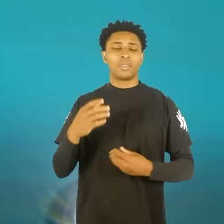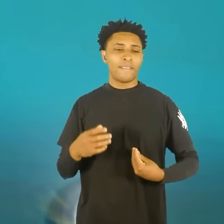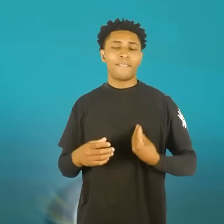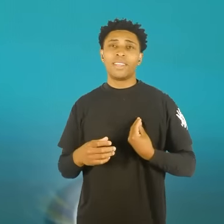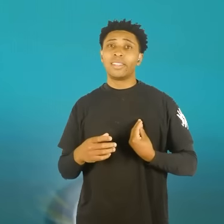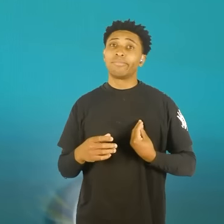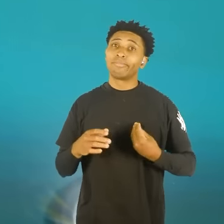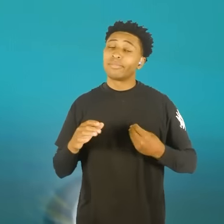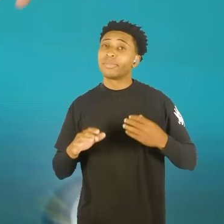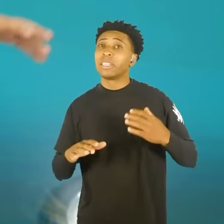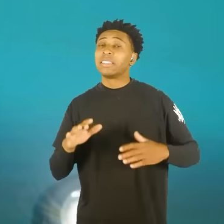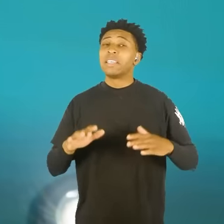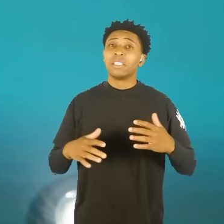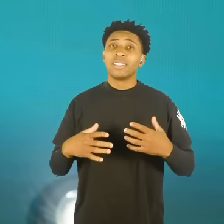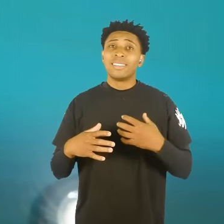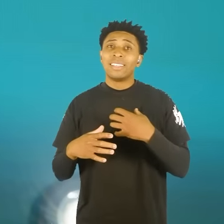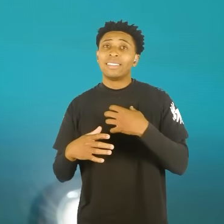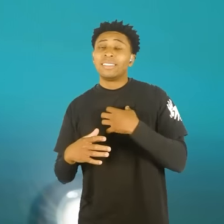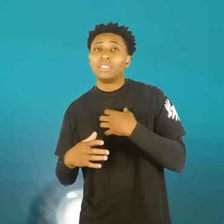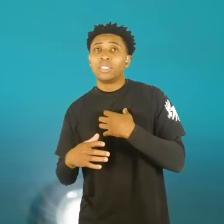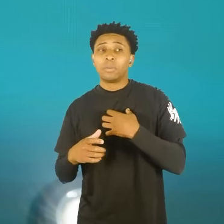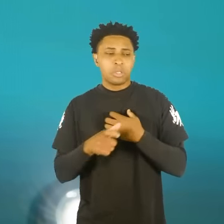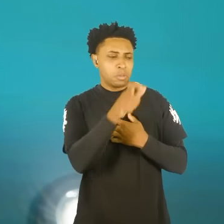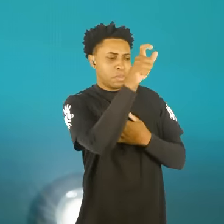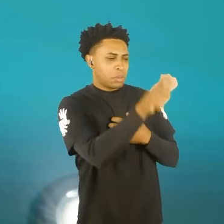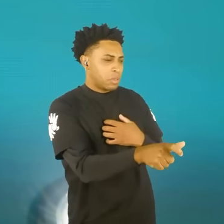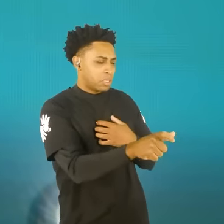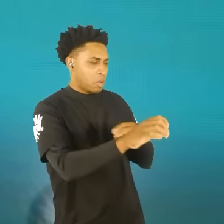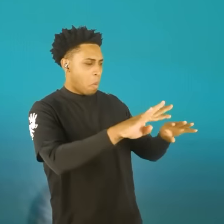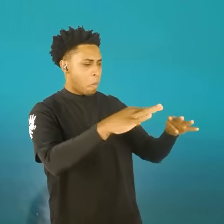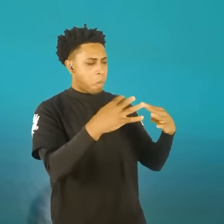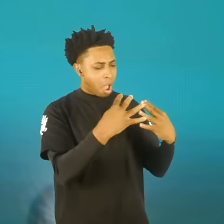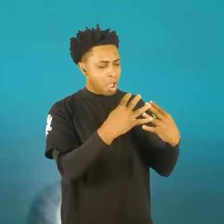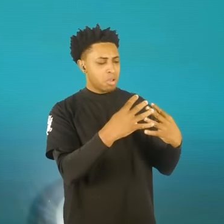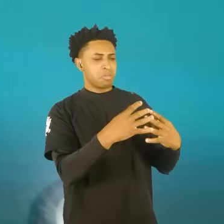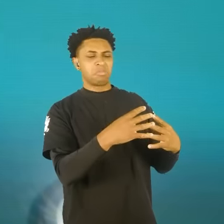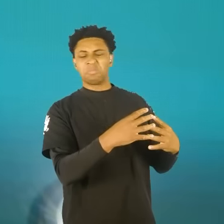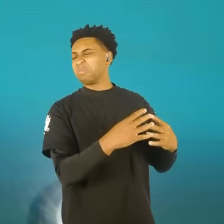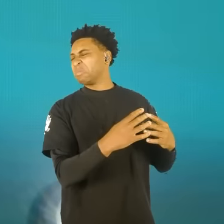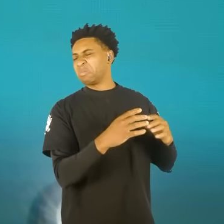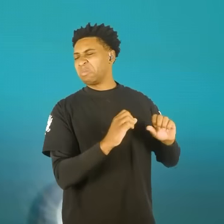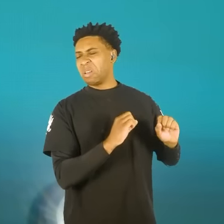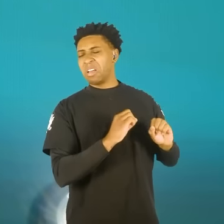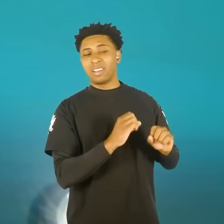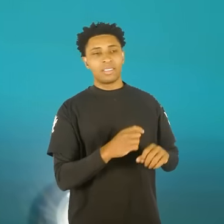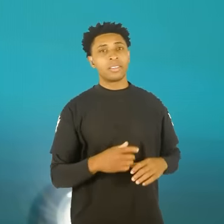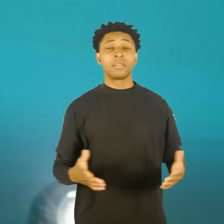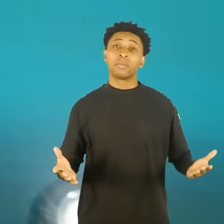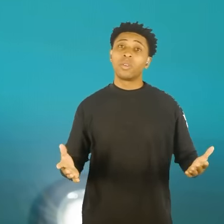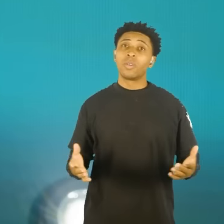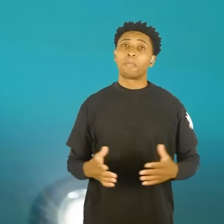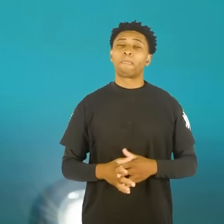Nem todos nós aqui, quando nascemos, olharam para nós e falaram, você é o cara, você é aquele que vai arrebentar. Talvez